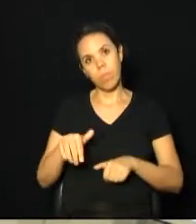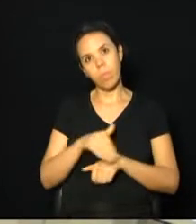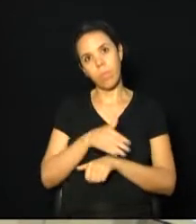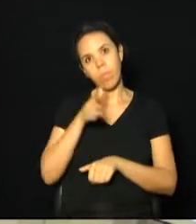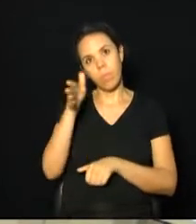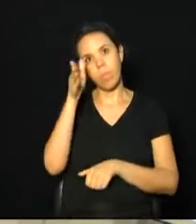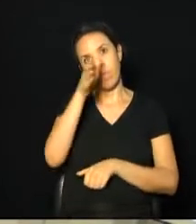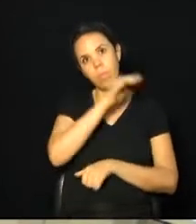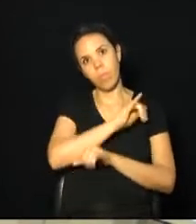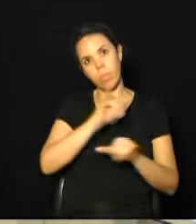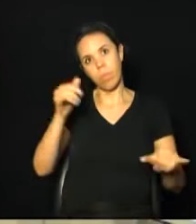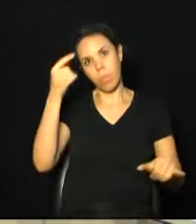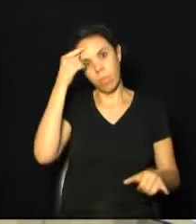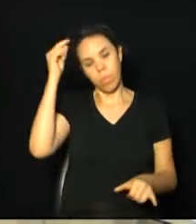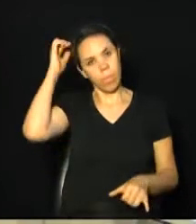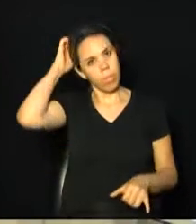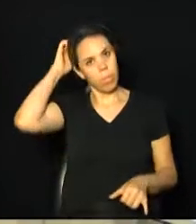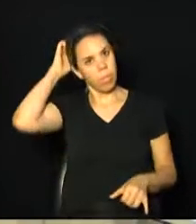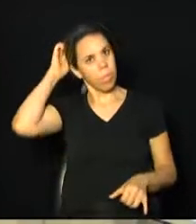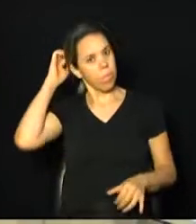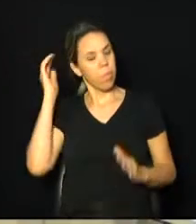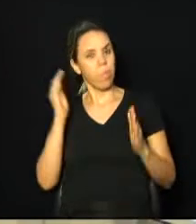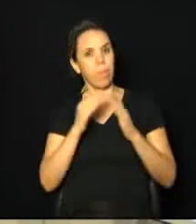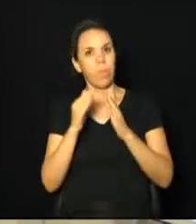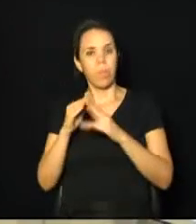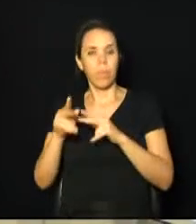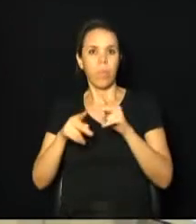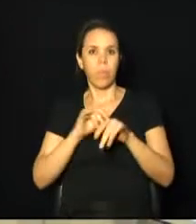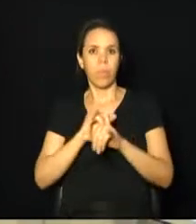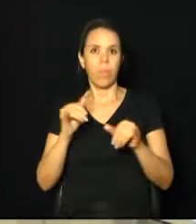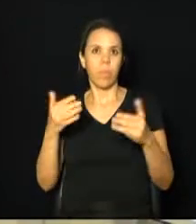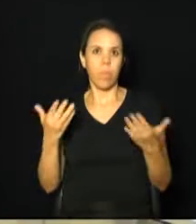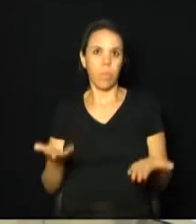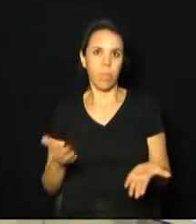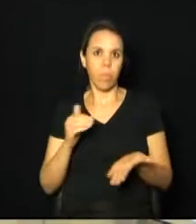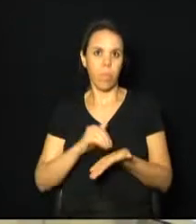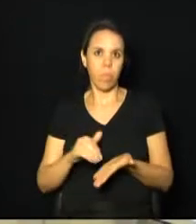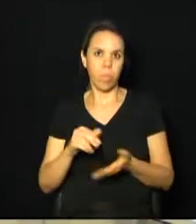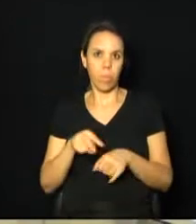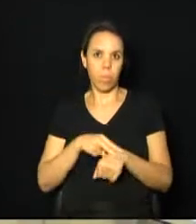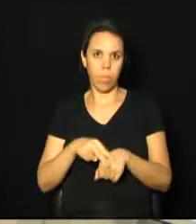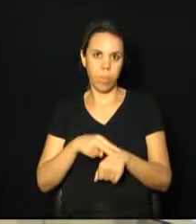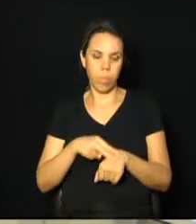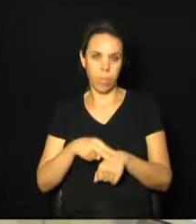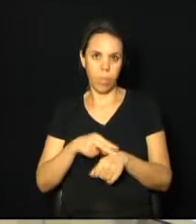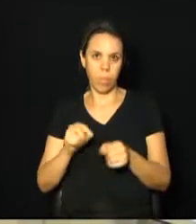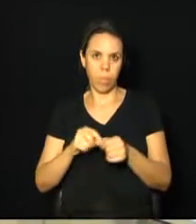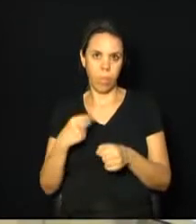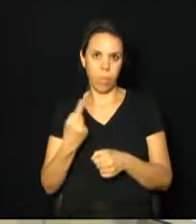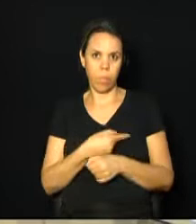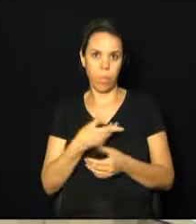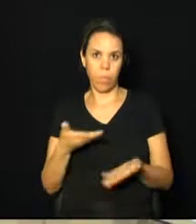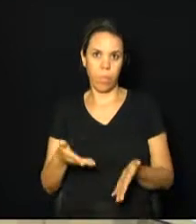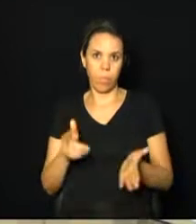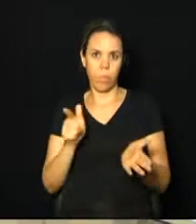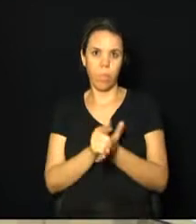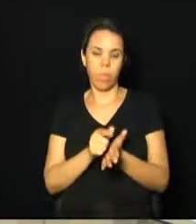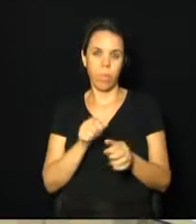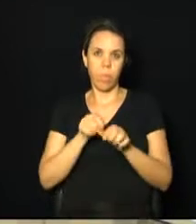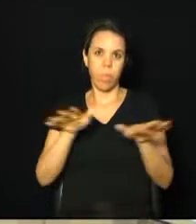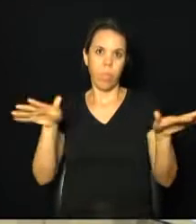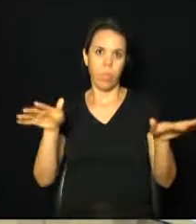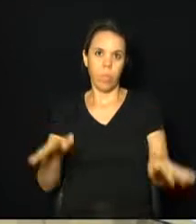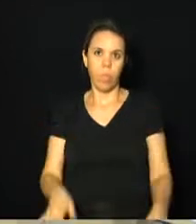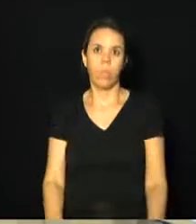rua lá, de conscientização de porta em porta. A Secretaria do Verde ficou de fazer para a gente uns folhetos para a